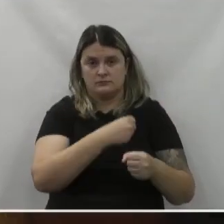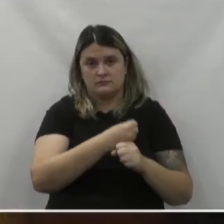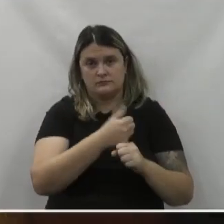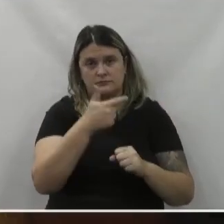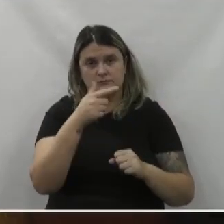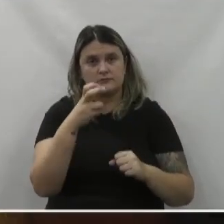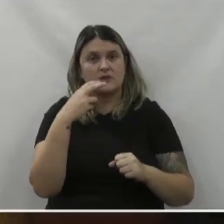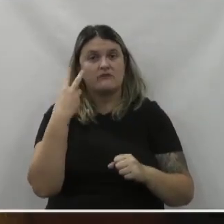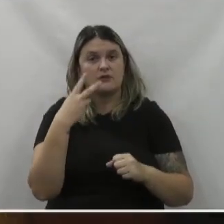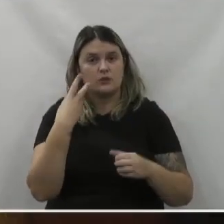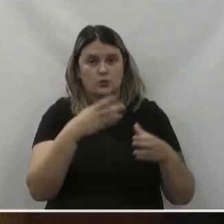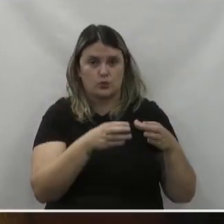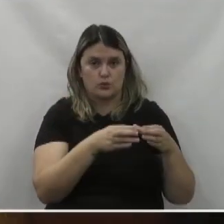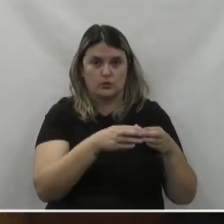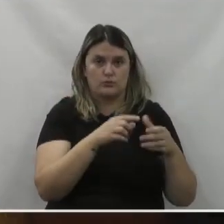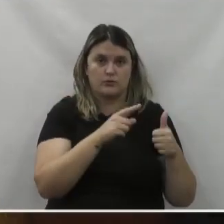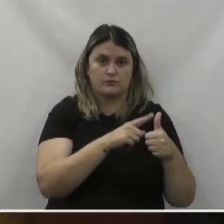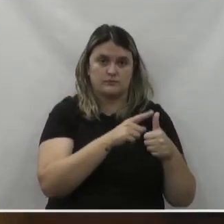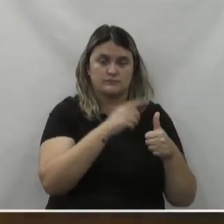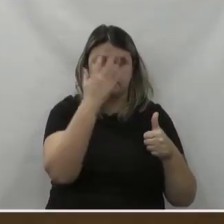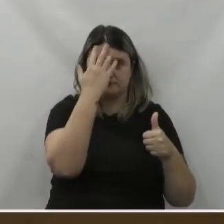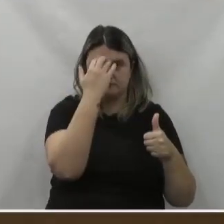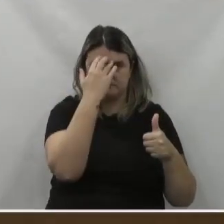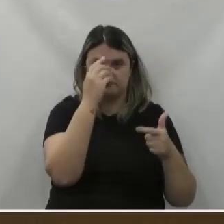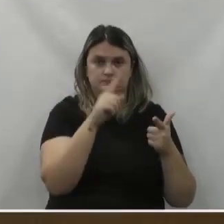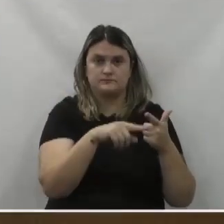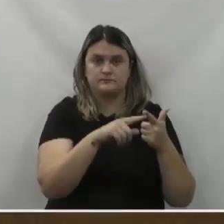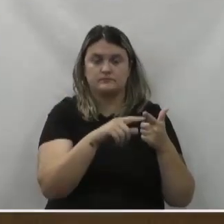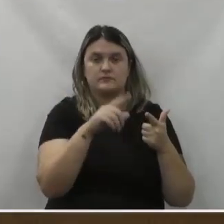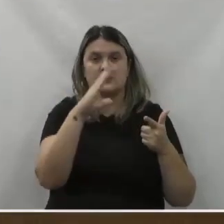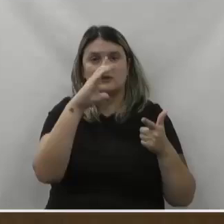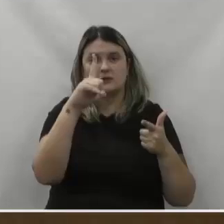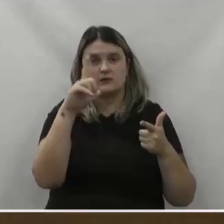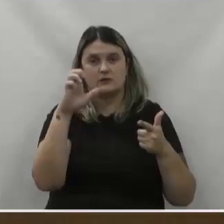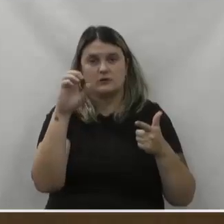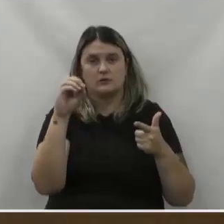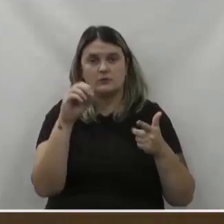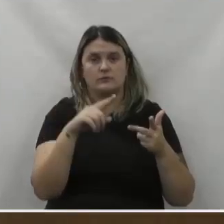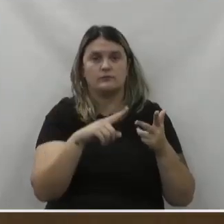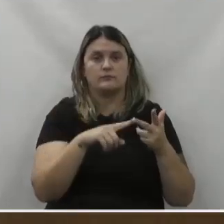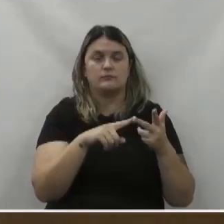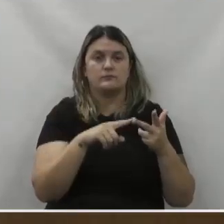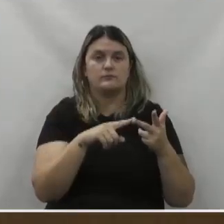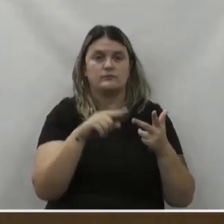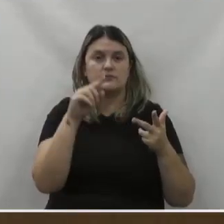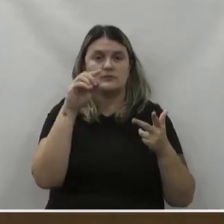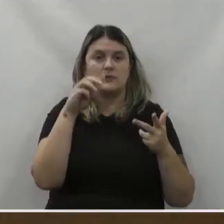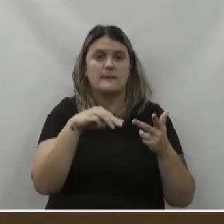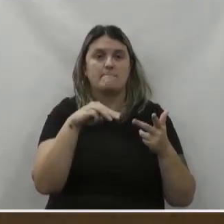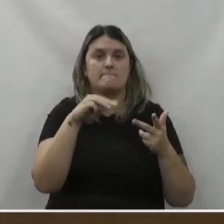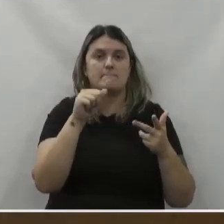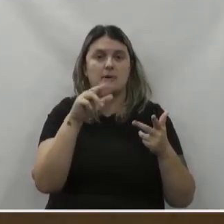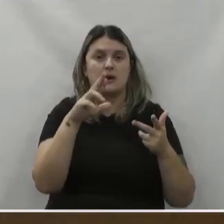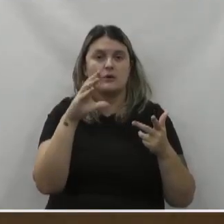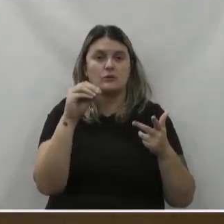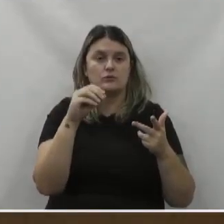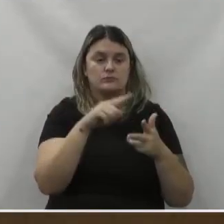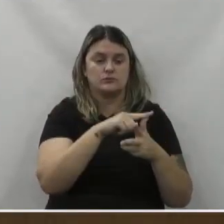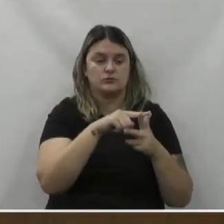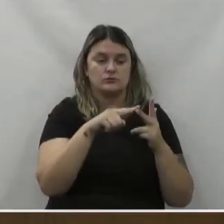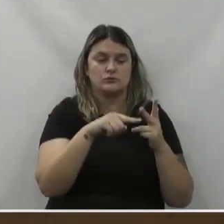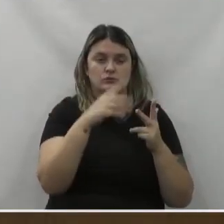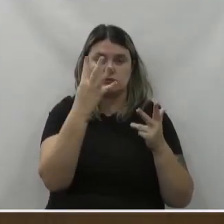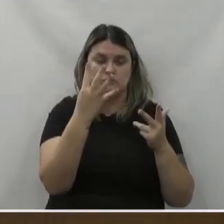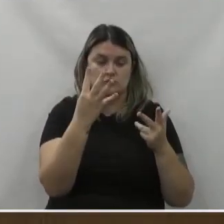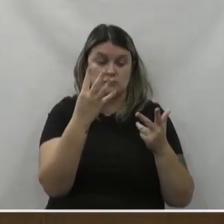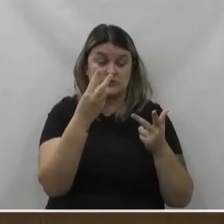93/2025 dos vereadores Thaís Biberbach, Cleonice Martinazzo Moller e Marco Antônio Caos. Ao excelentíssimo